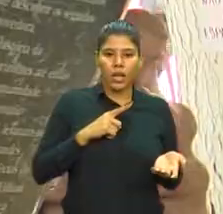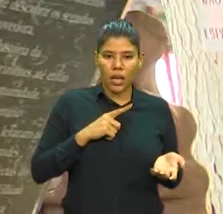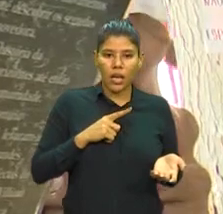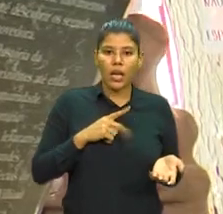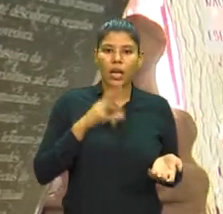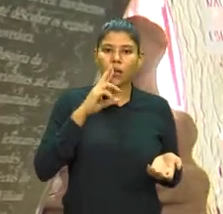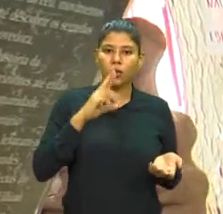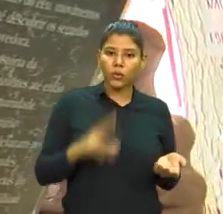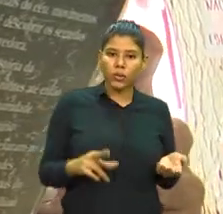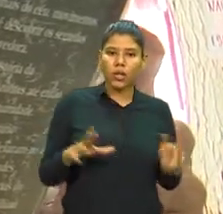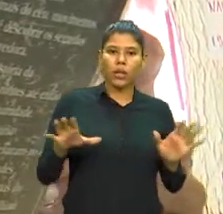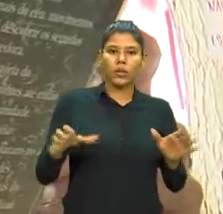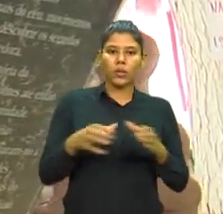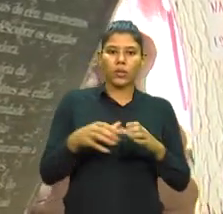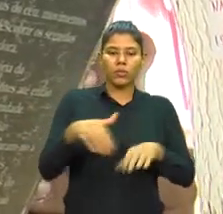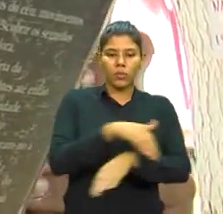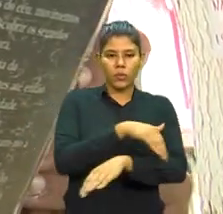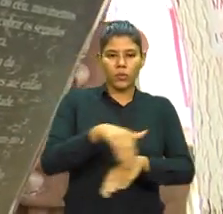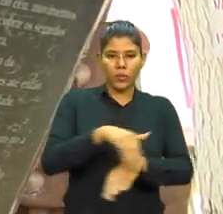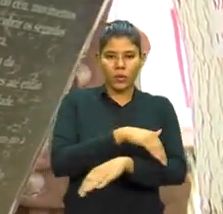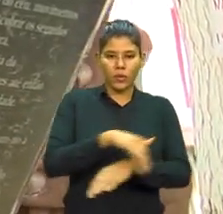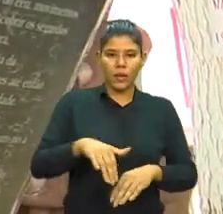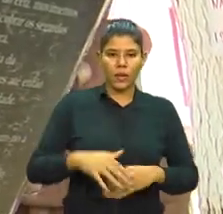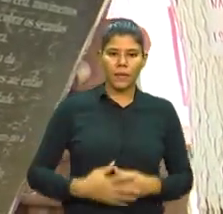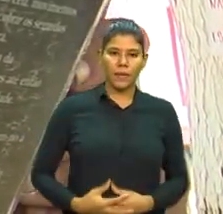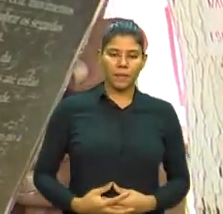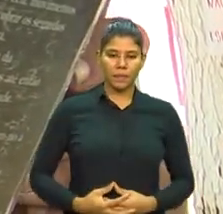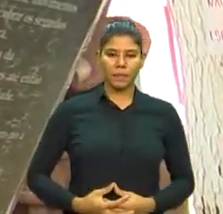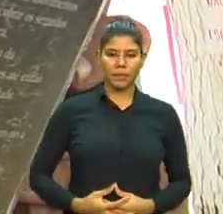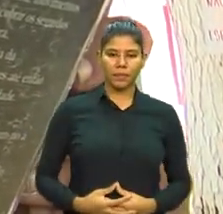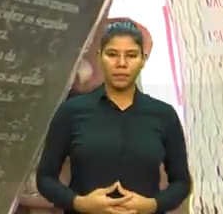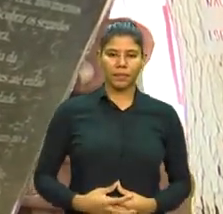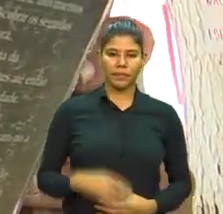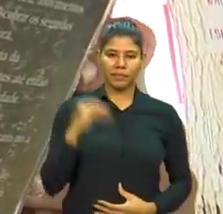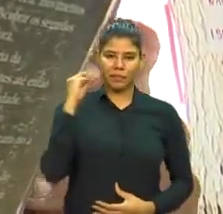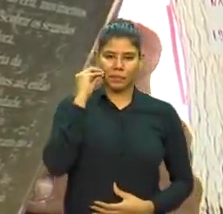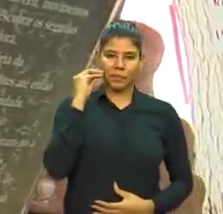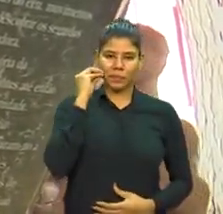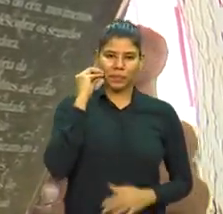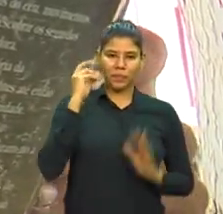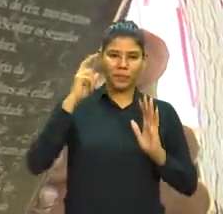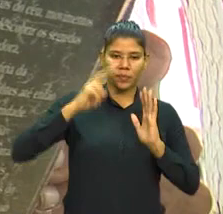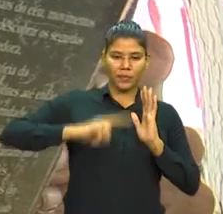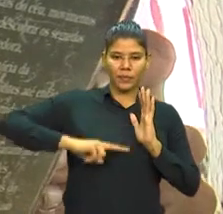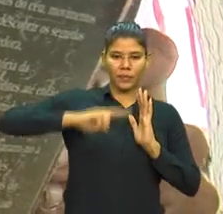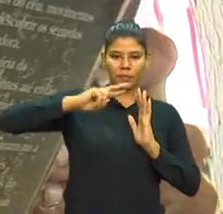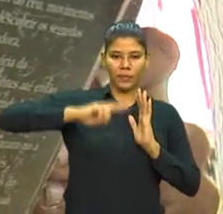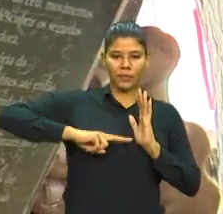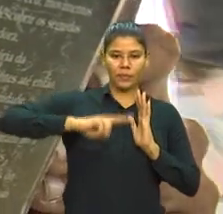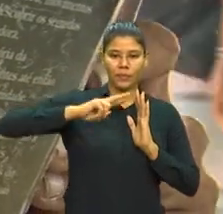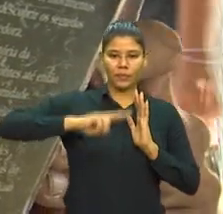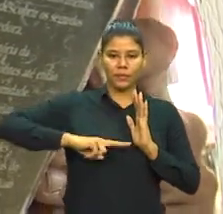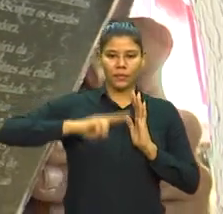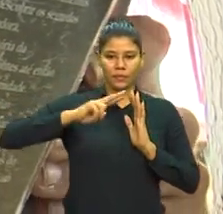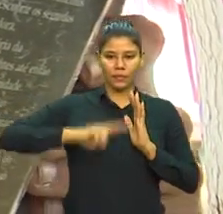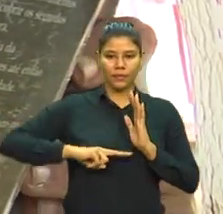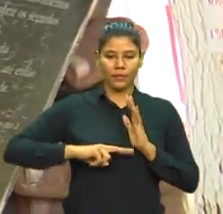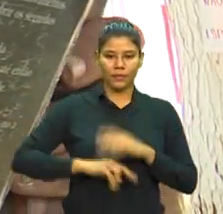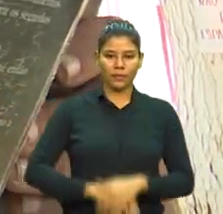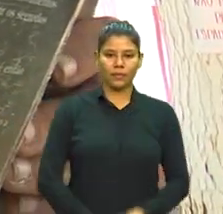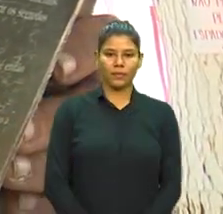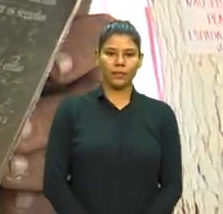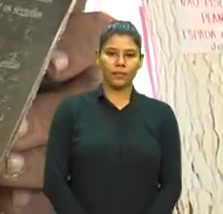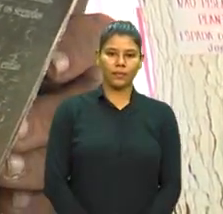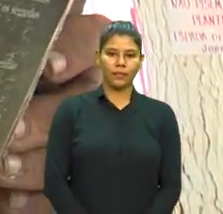de rua rapidamente pela primeira página de do